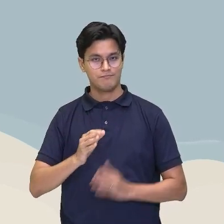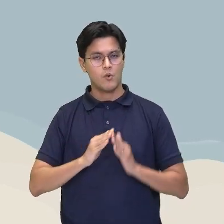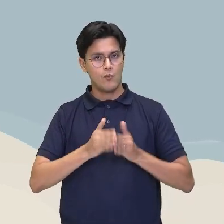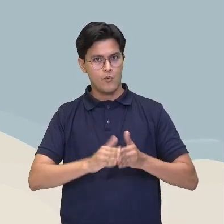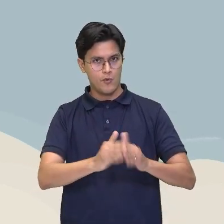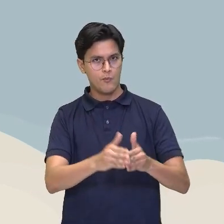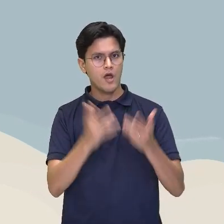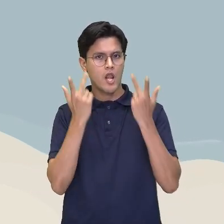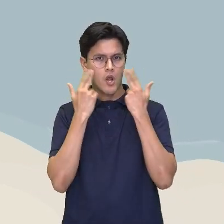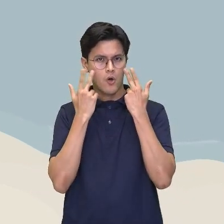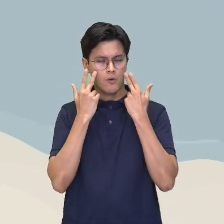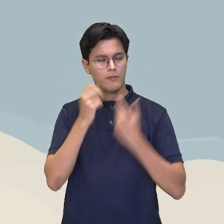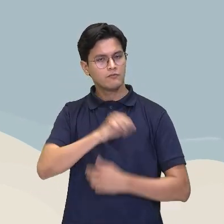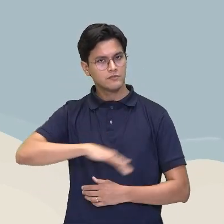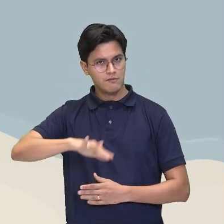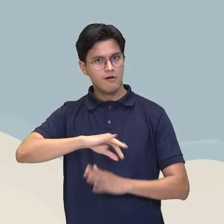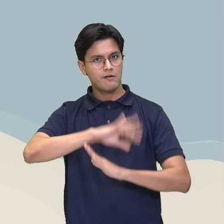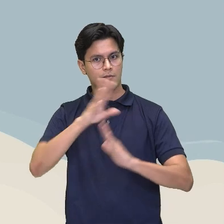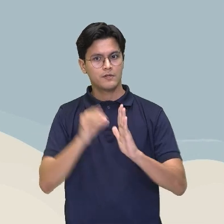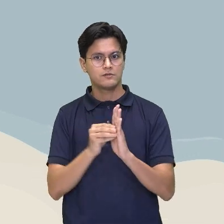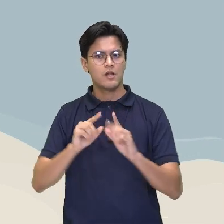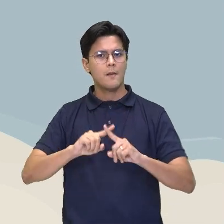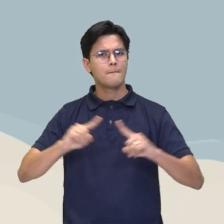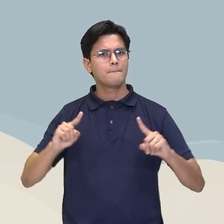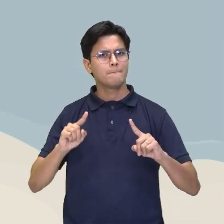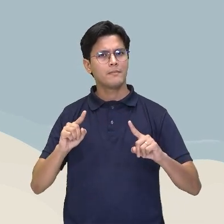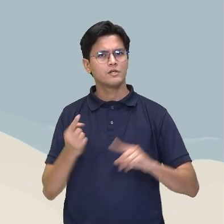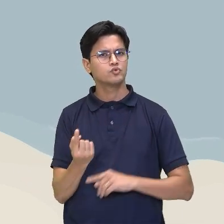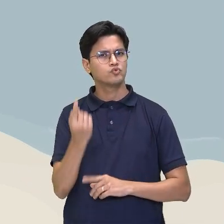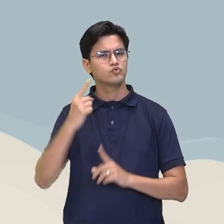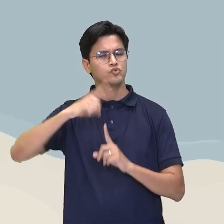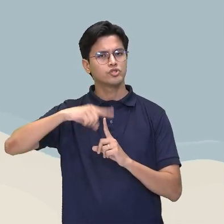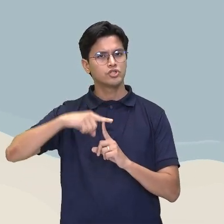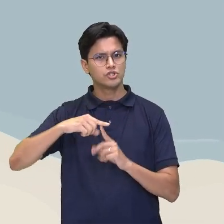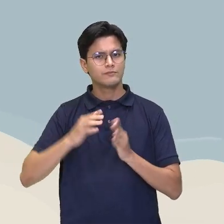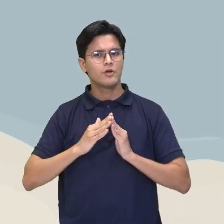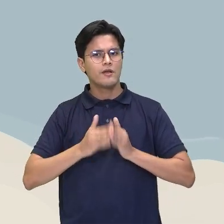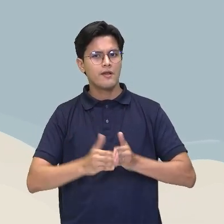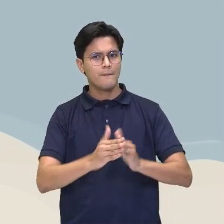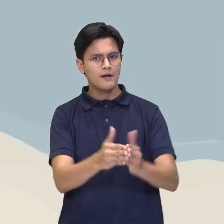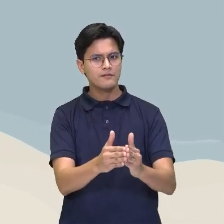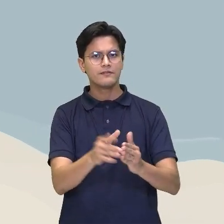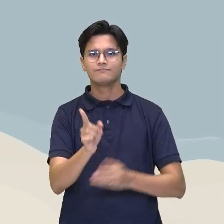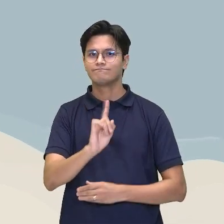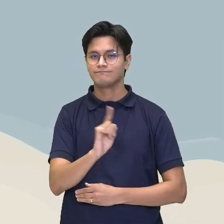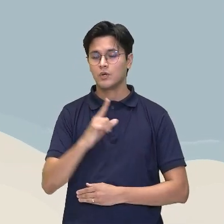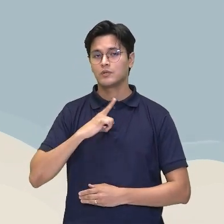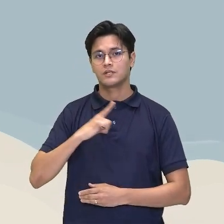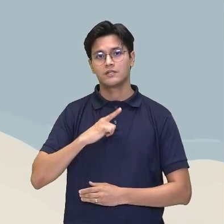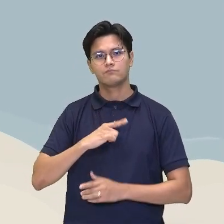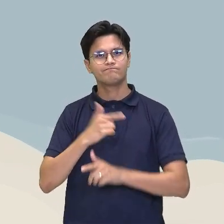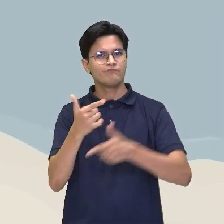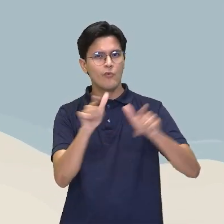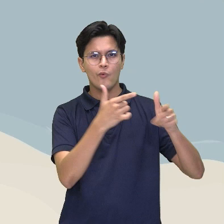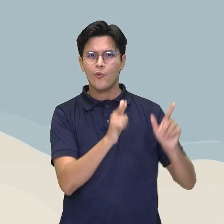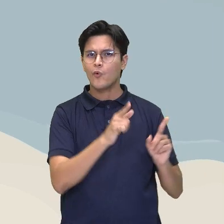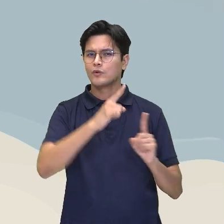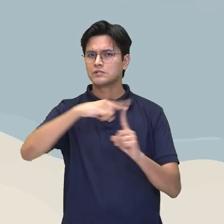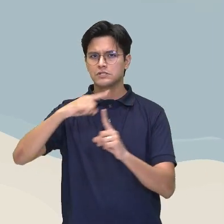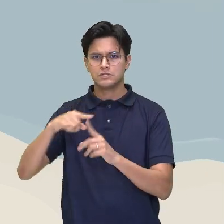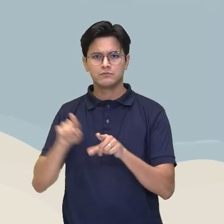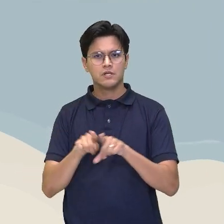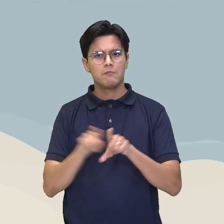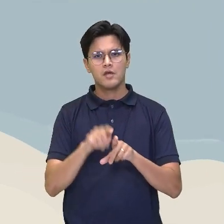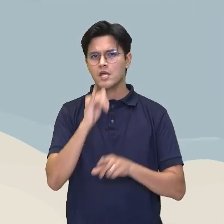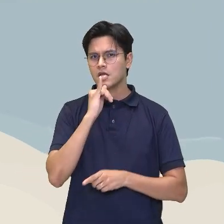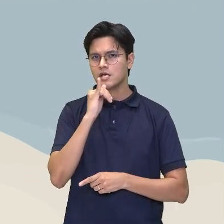nossa região. Mas ele não é o único tipo de embarcação, nós temos ainda outra embarcação que faz bastante barulho também. Então, olha